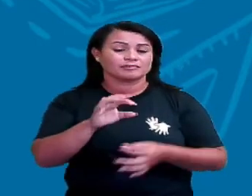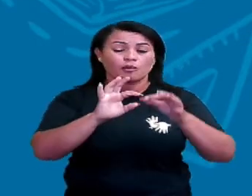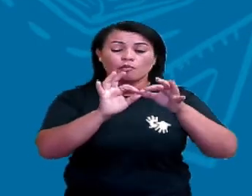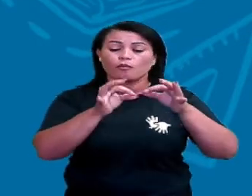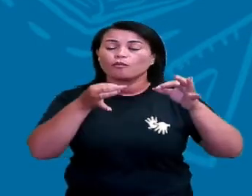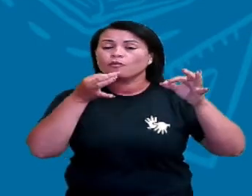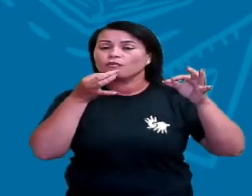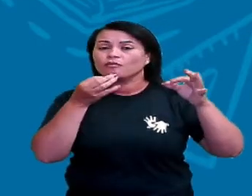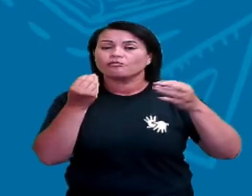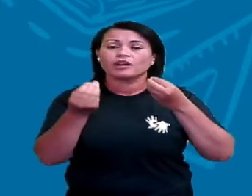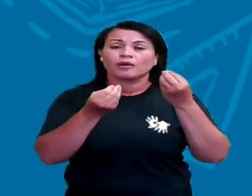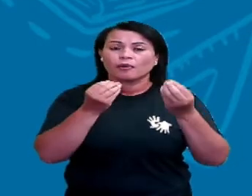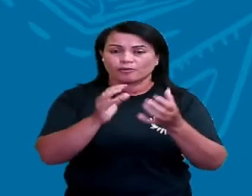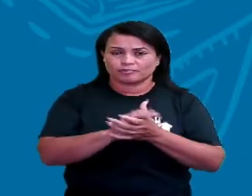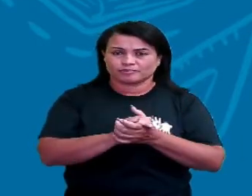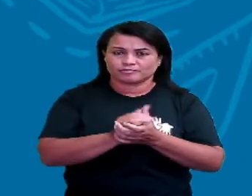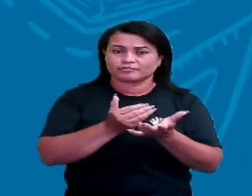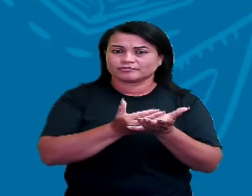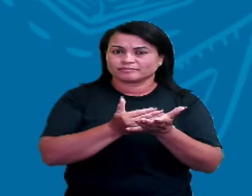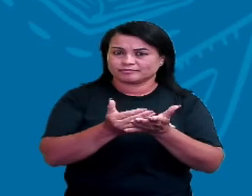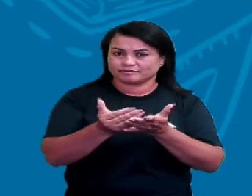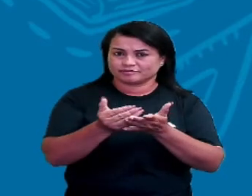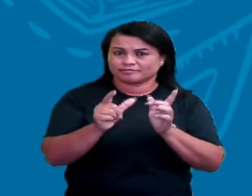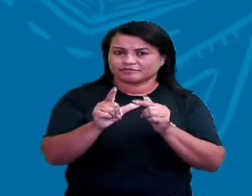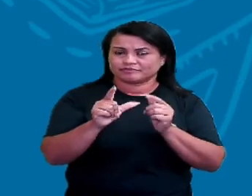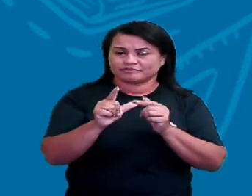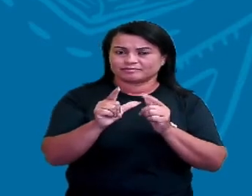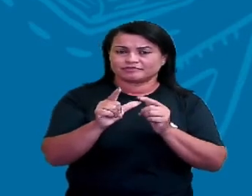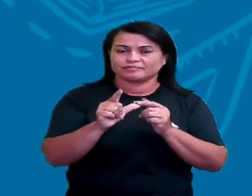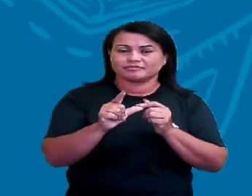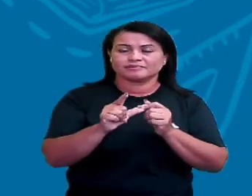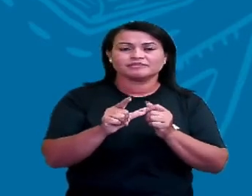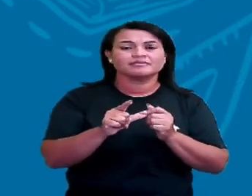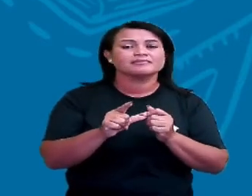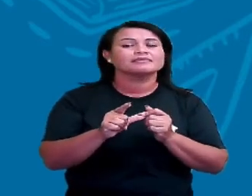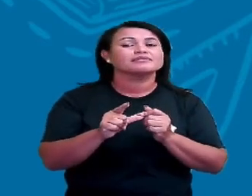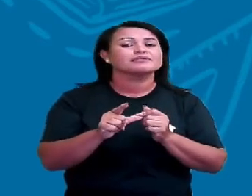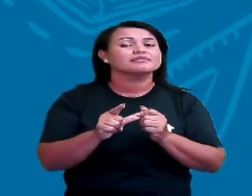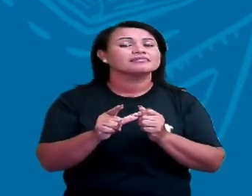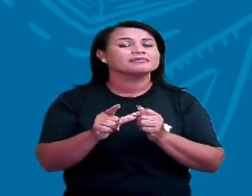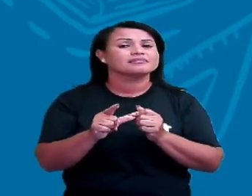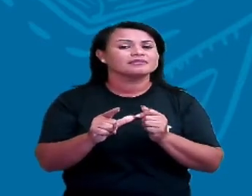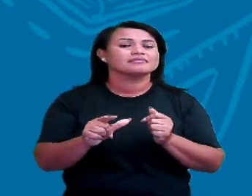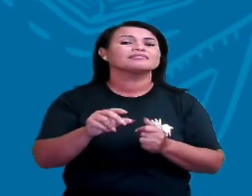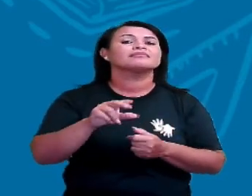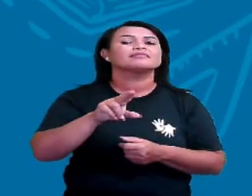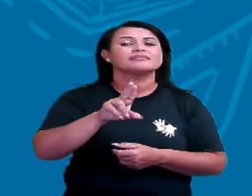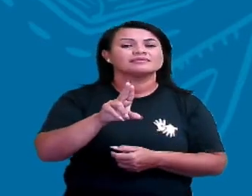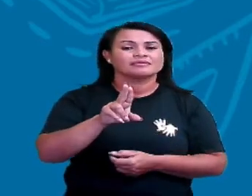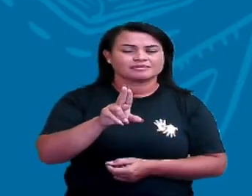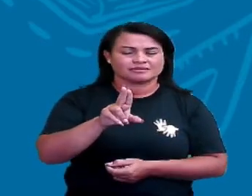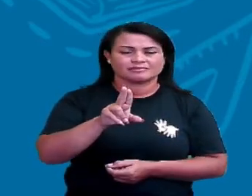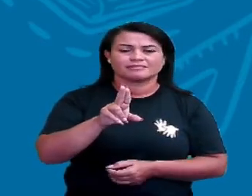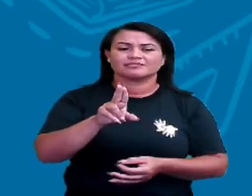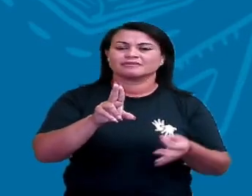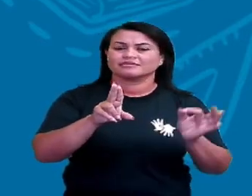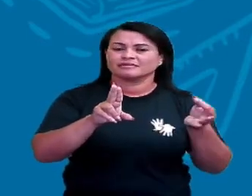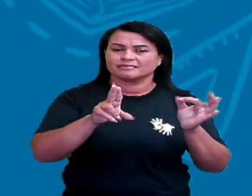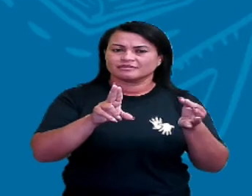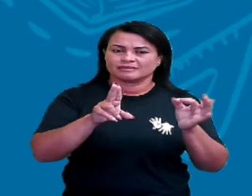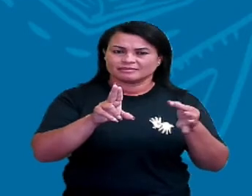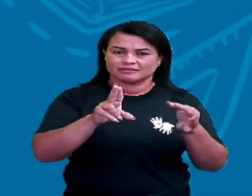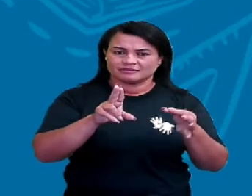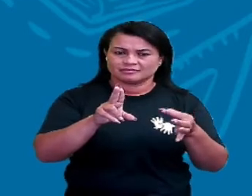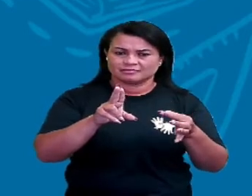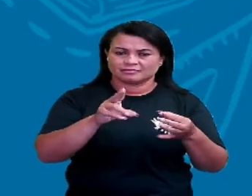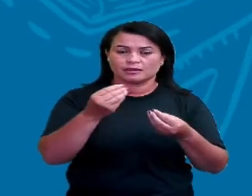uva, ó, eu vou começar com o U. Qual é a letrinha que eu começo? A letrinha U, muito bem.